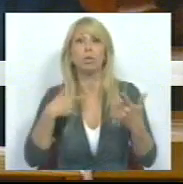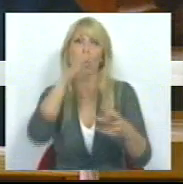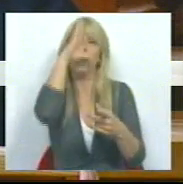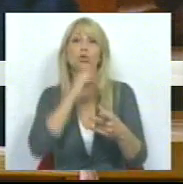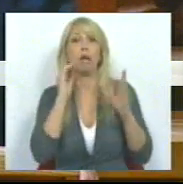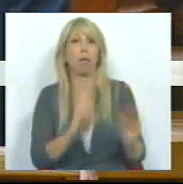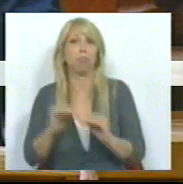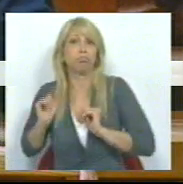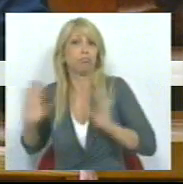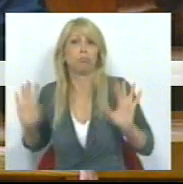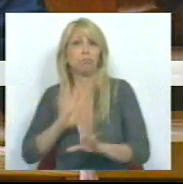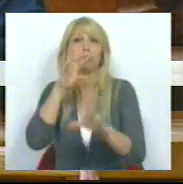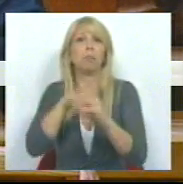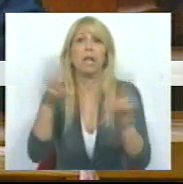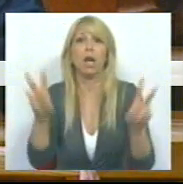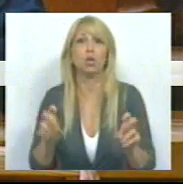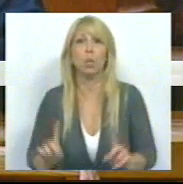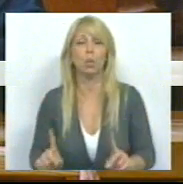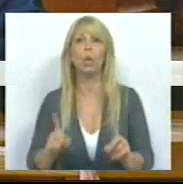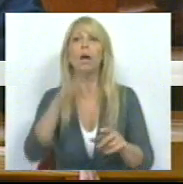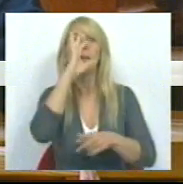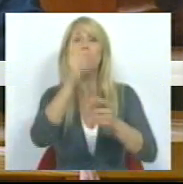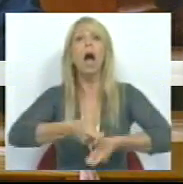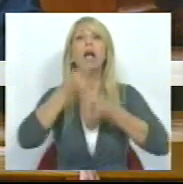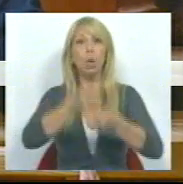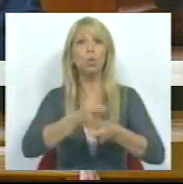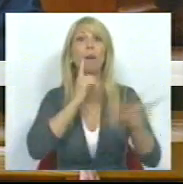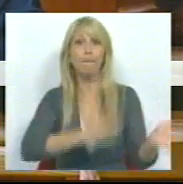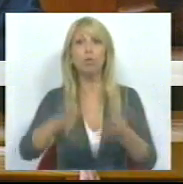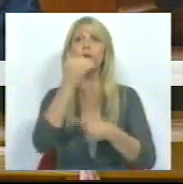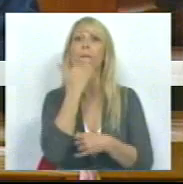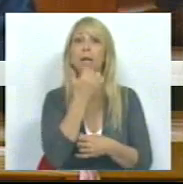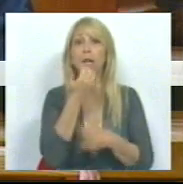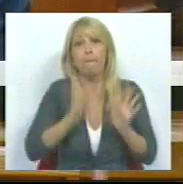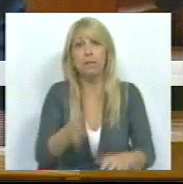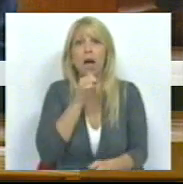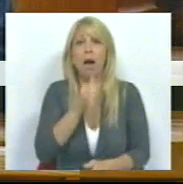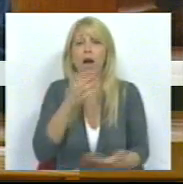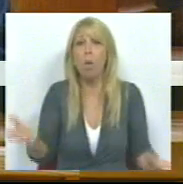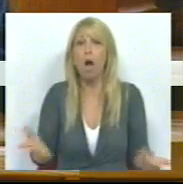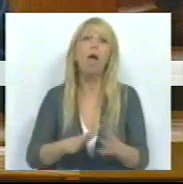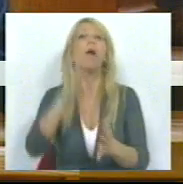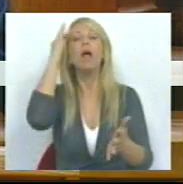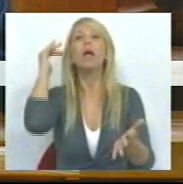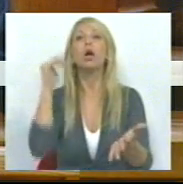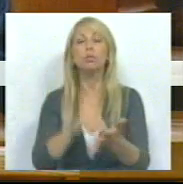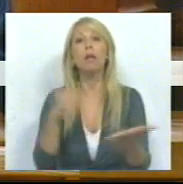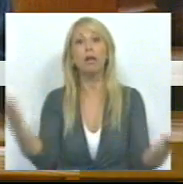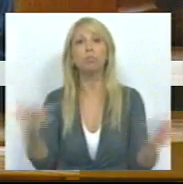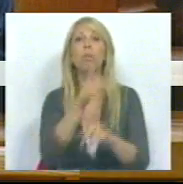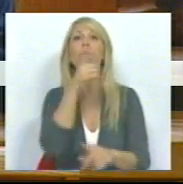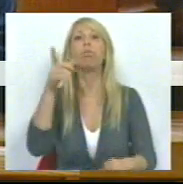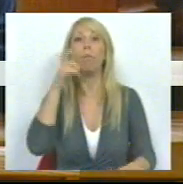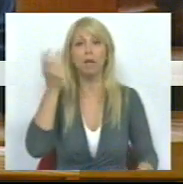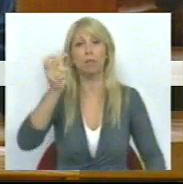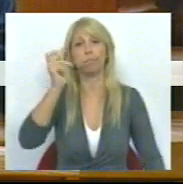assunto. Os agricultores, para produzir maçã, precisam de água. E como resultado das promessas disputas de anos do PS